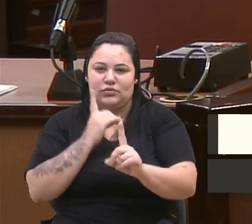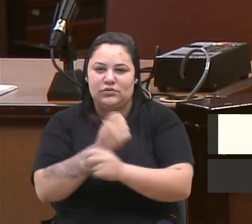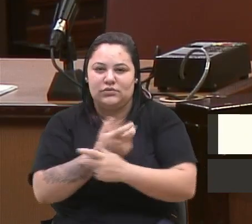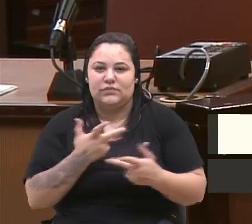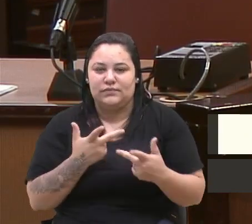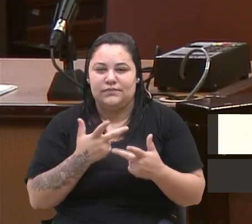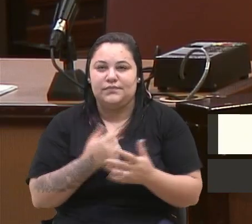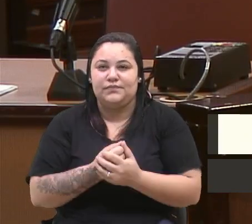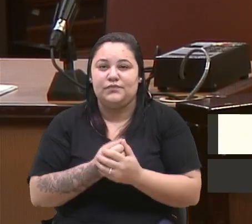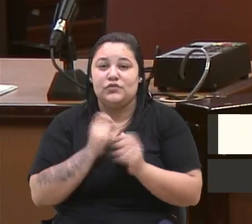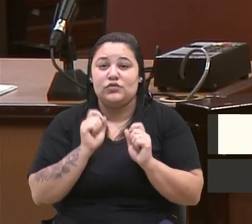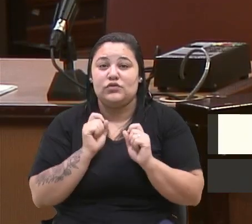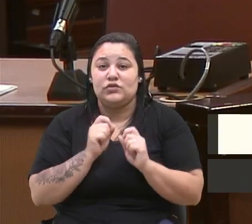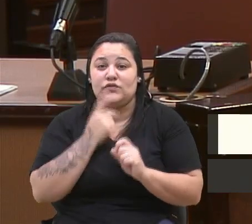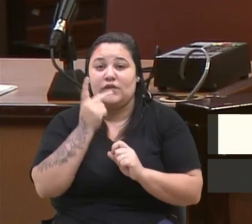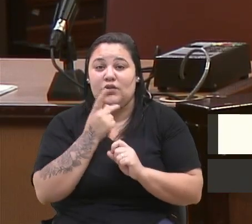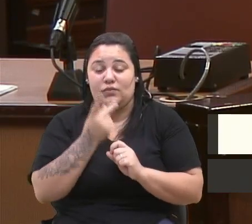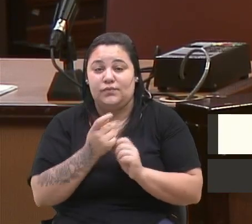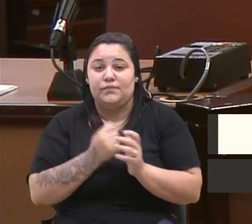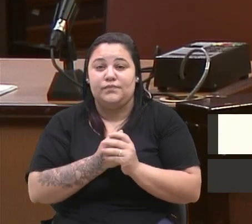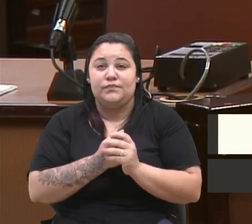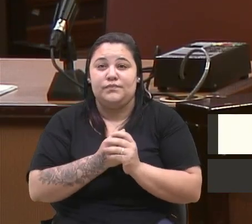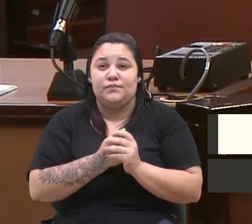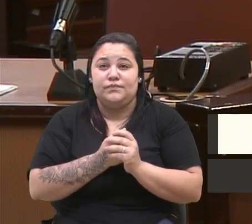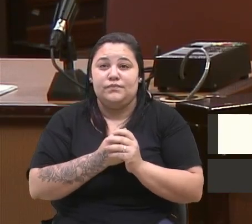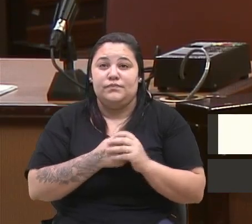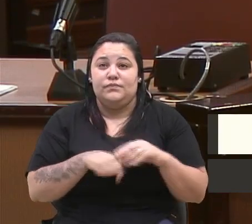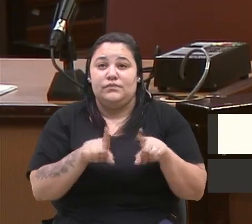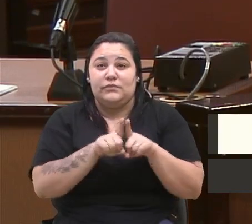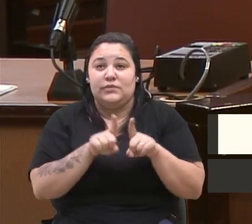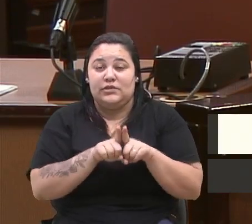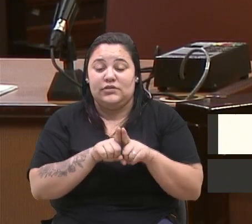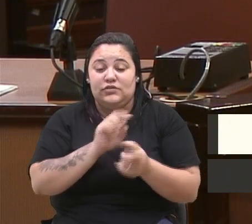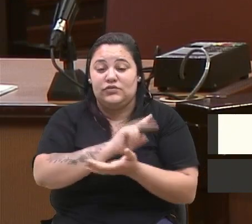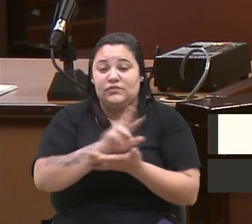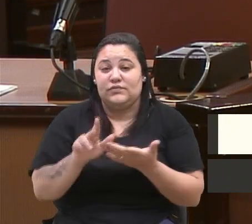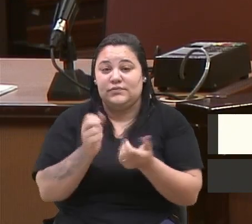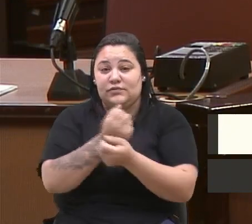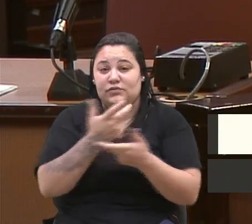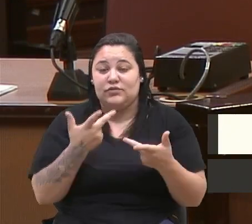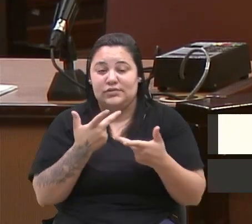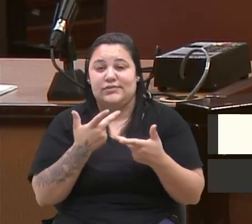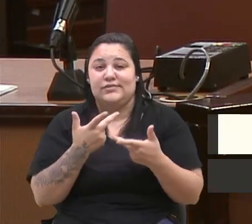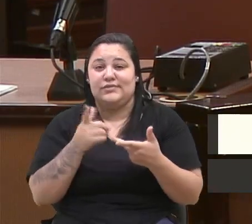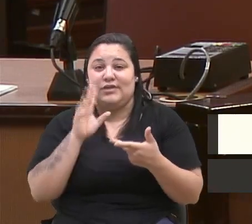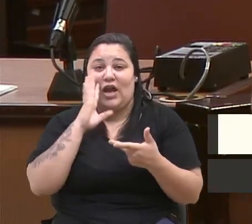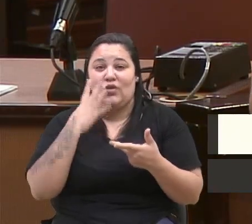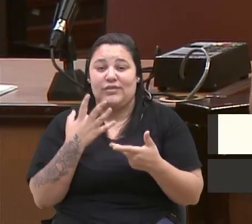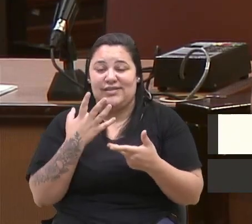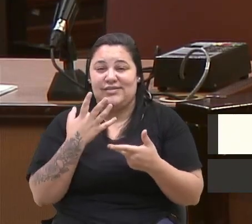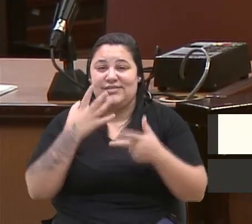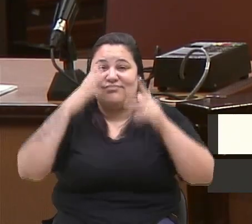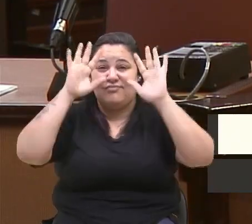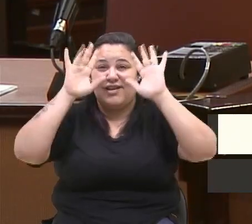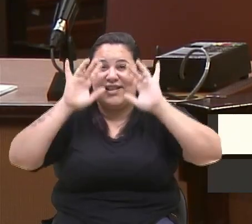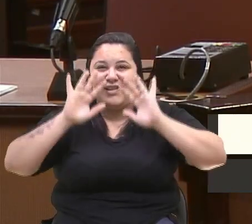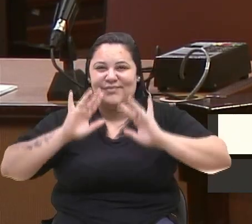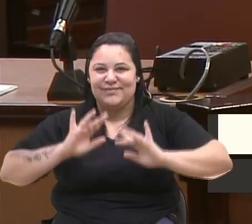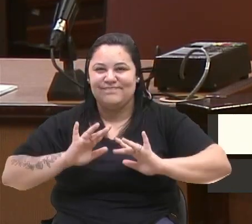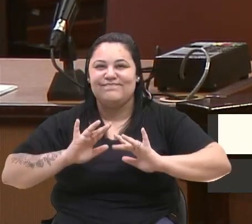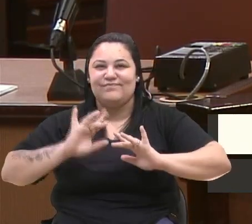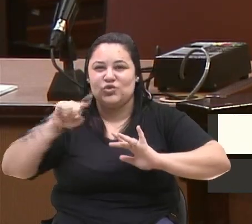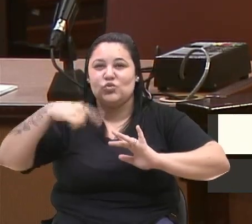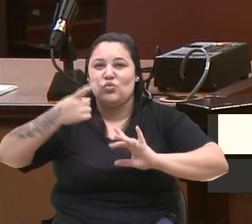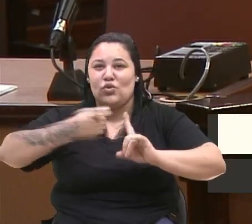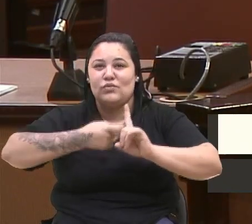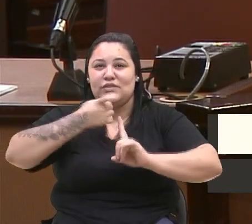que é a possibilidade de diversos eventos climáticos nos próximos meses, em especial aqui na nossa